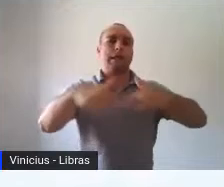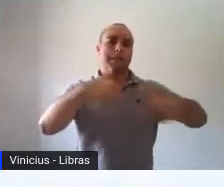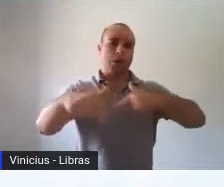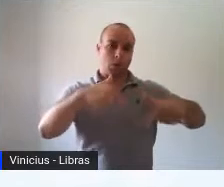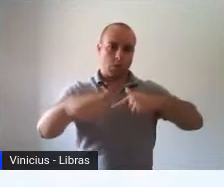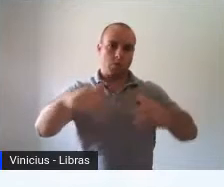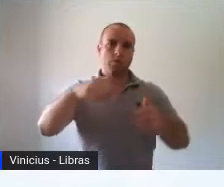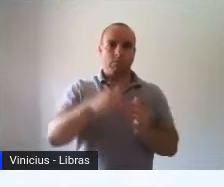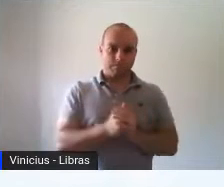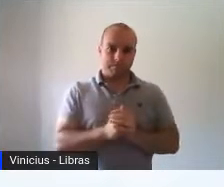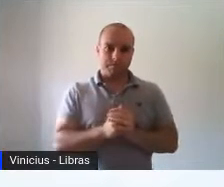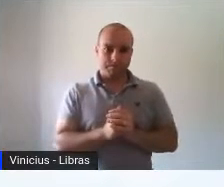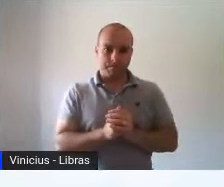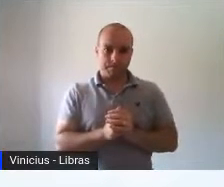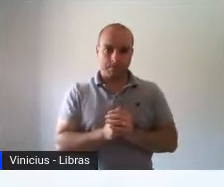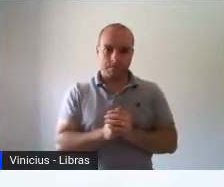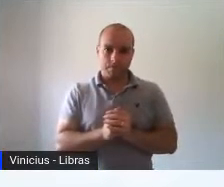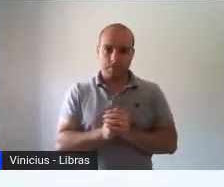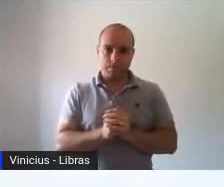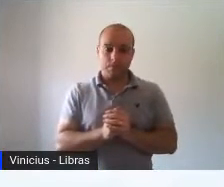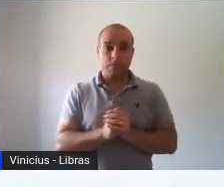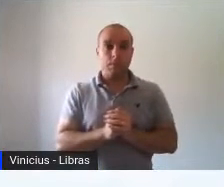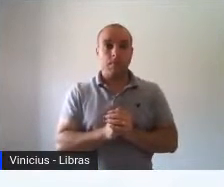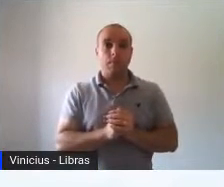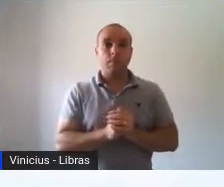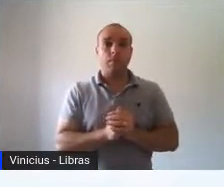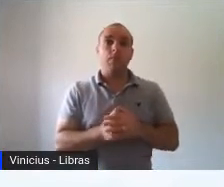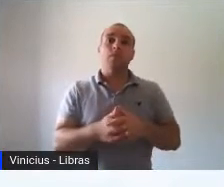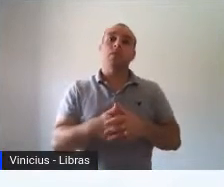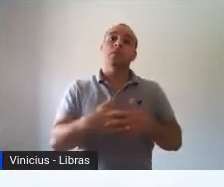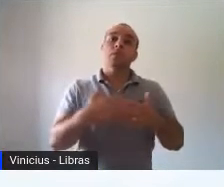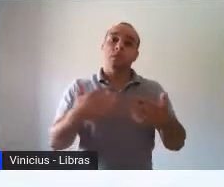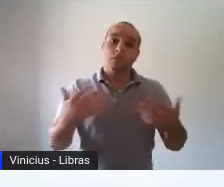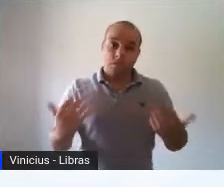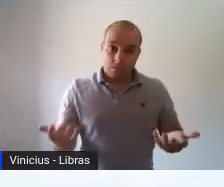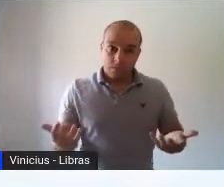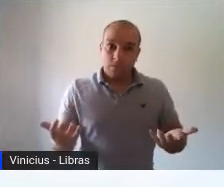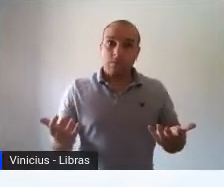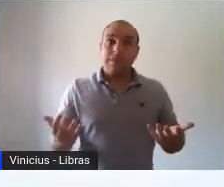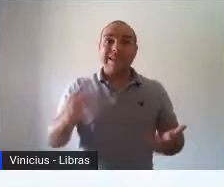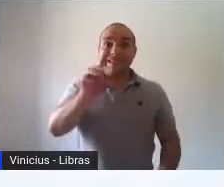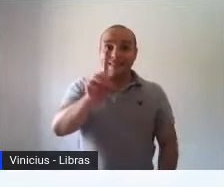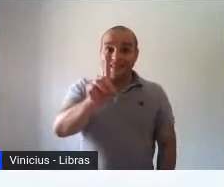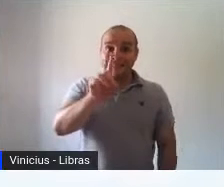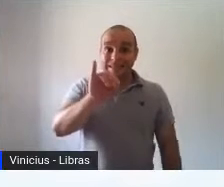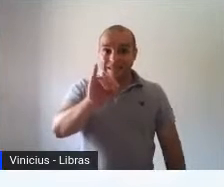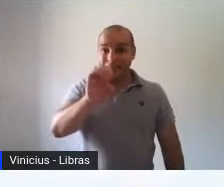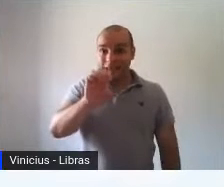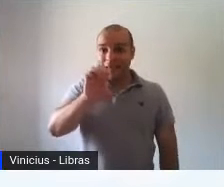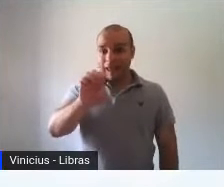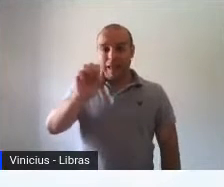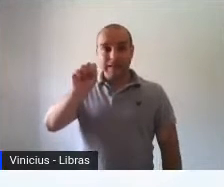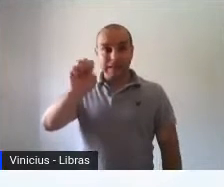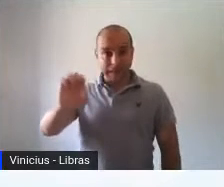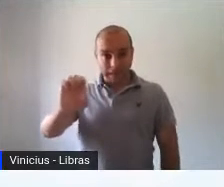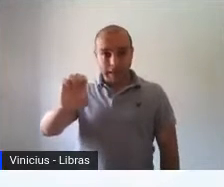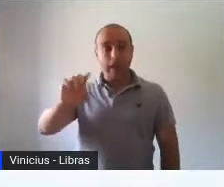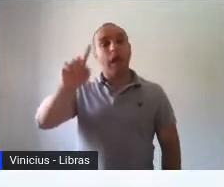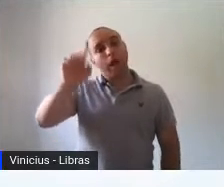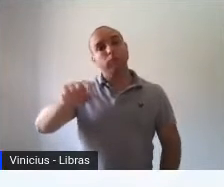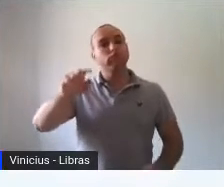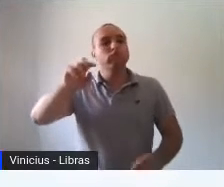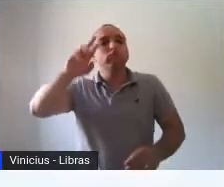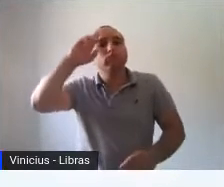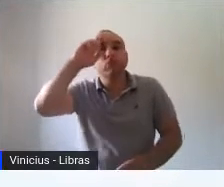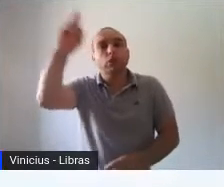do empresarial, né, das federações patronais e das centrais sindicais. E o DIESE vem assessorando, né, as centrais sindicais nesses debates e em